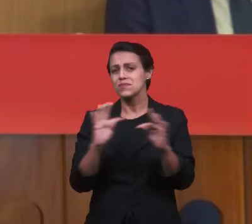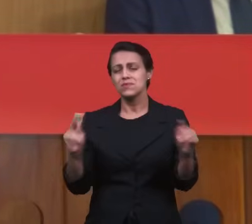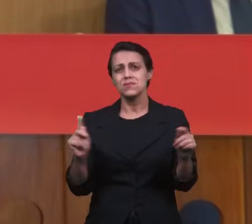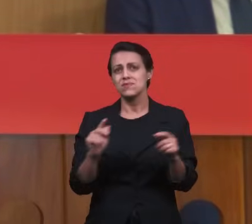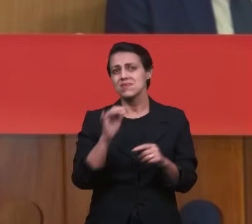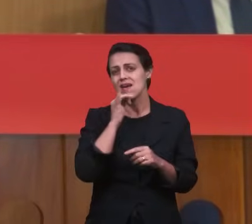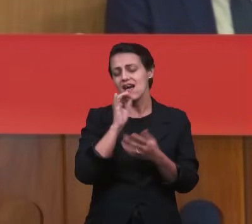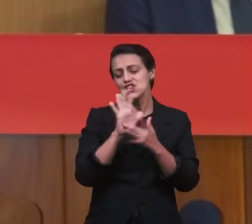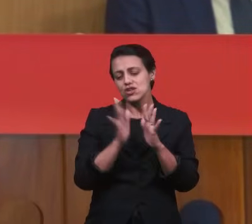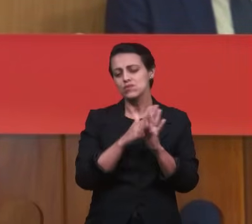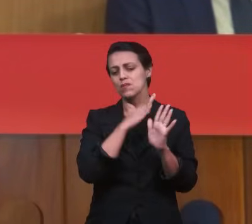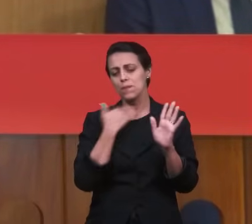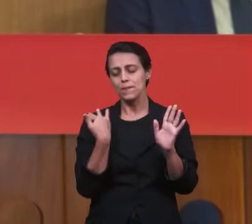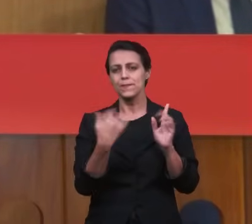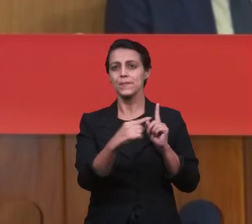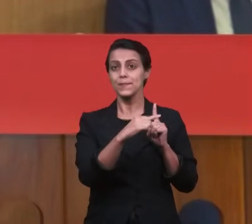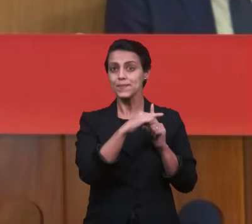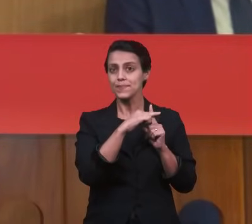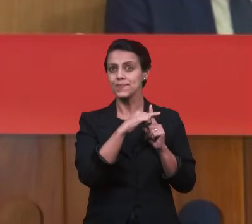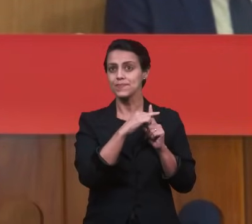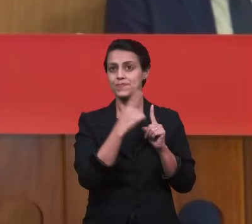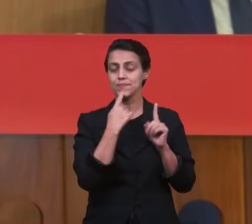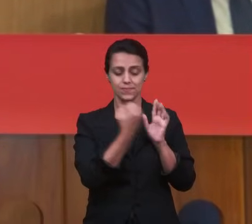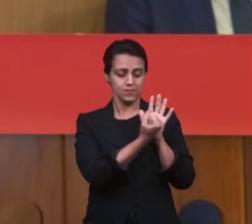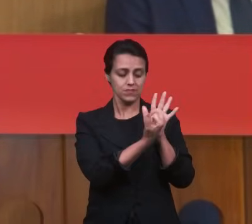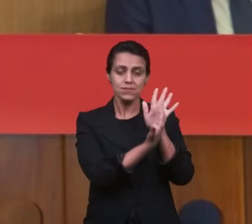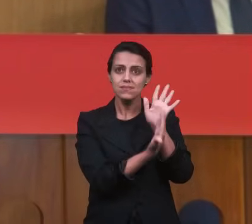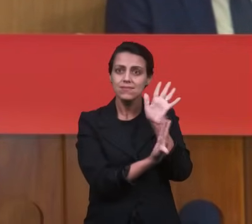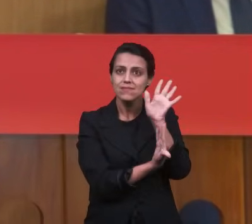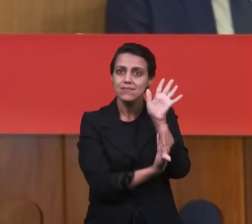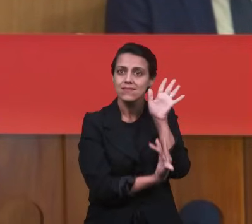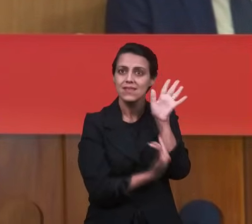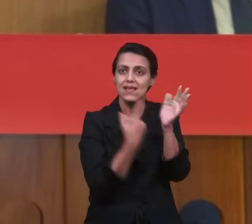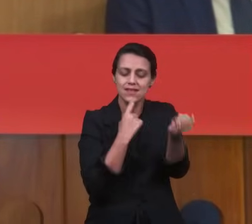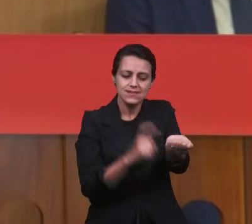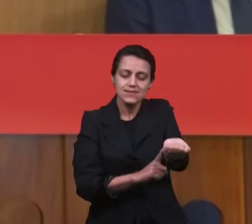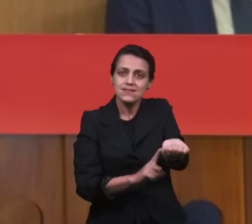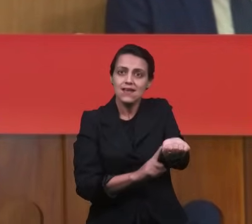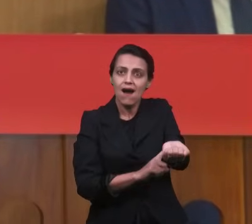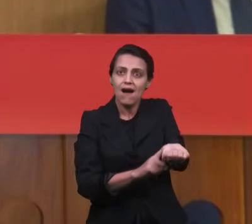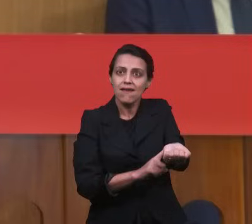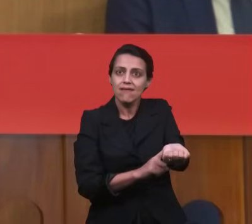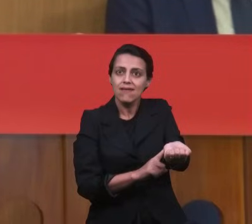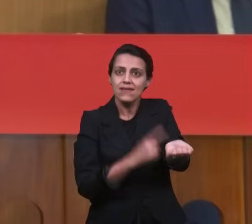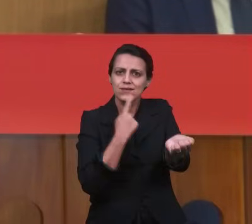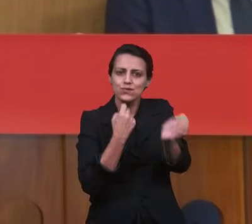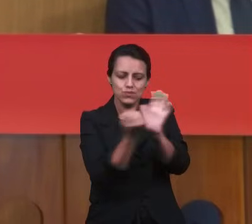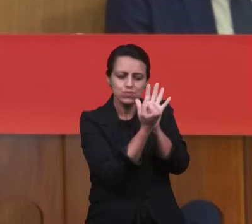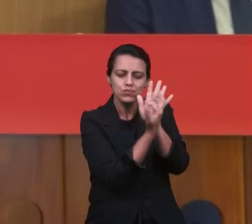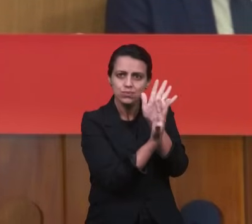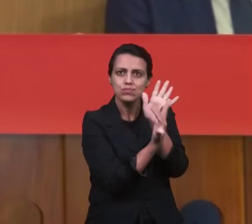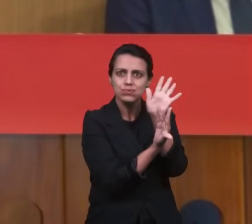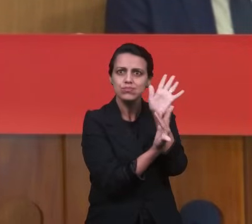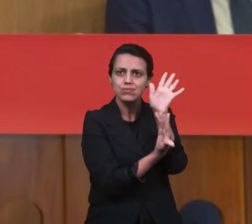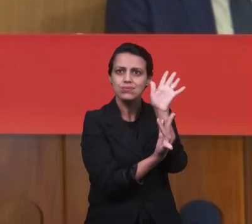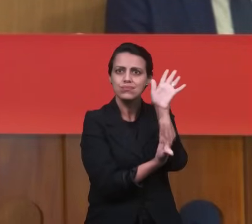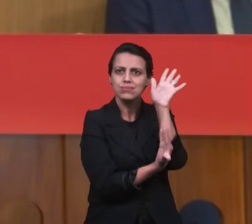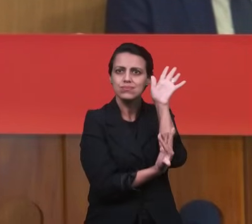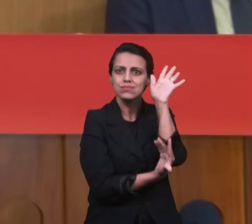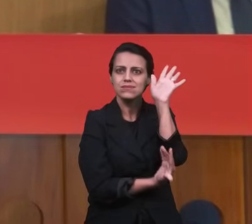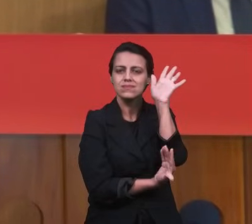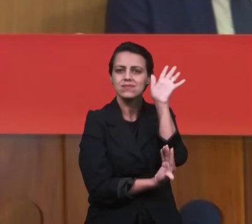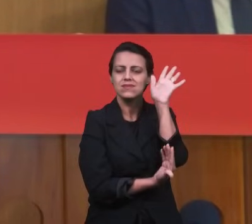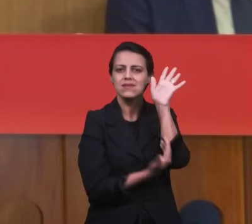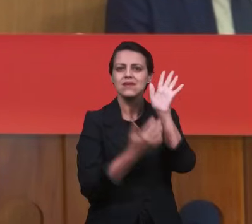derramou sangue biológico. Não foi. O sangue biológico ficou no chão. Ele derramou o